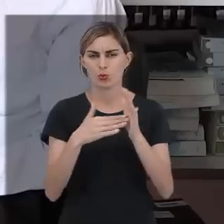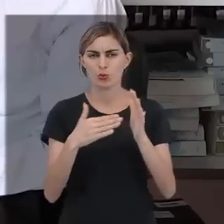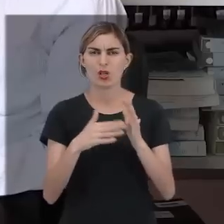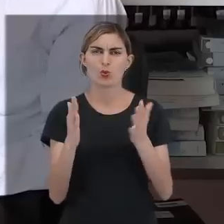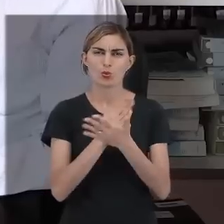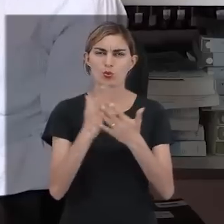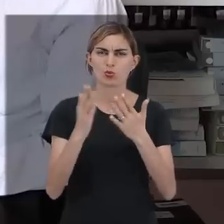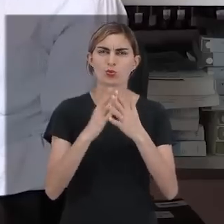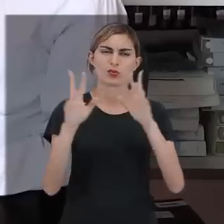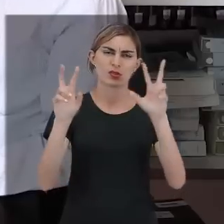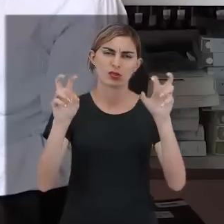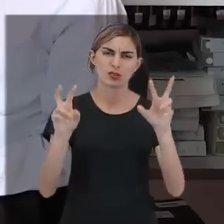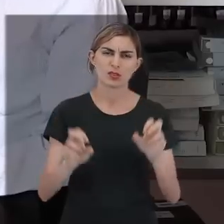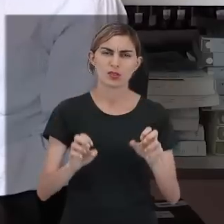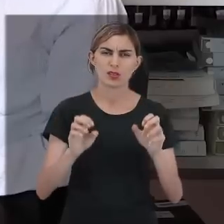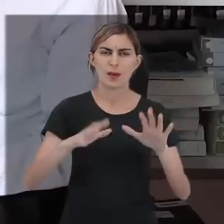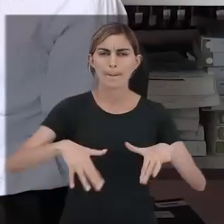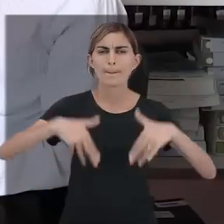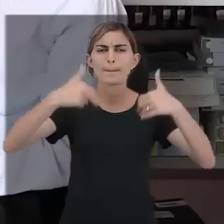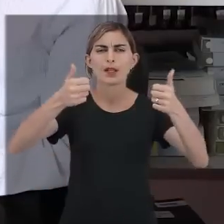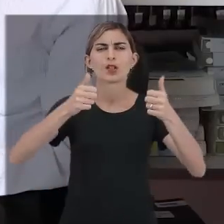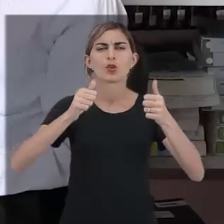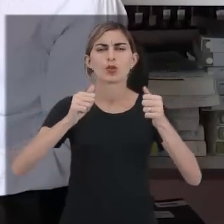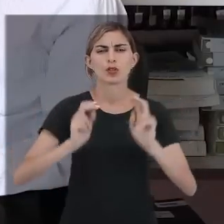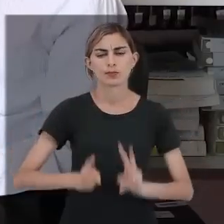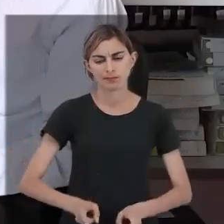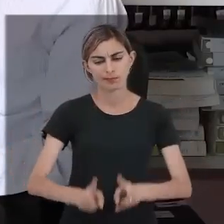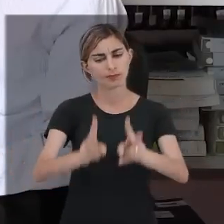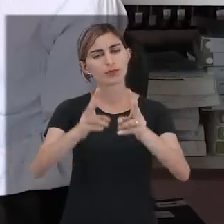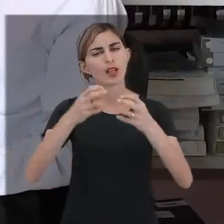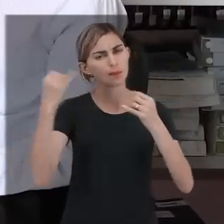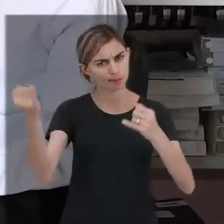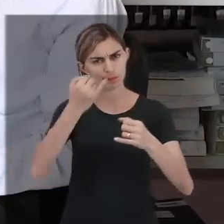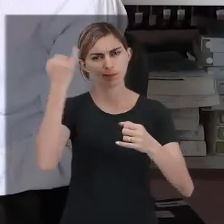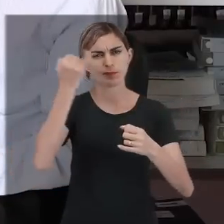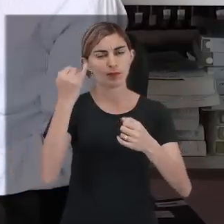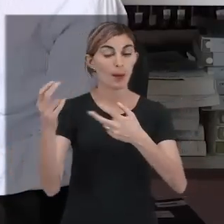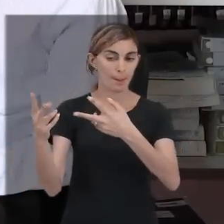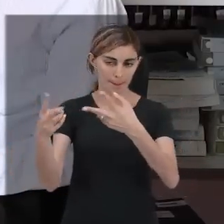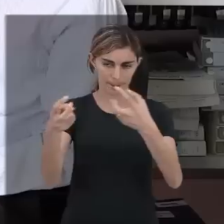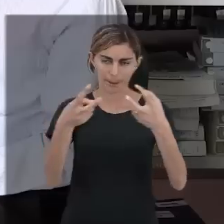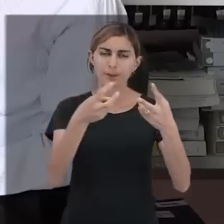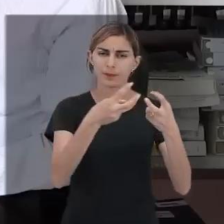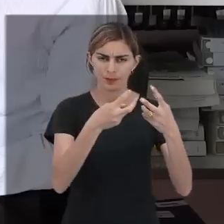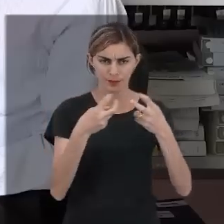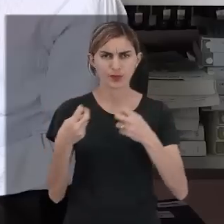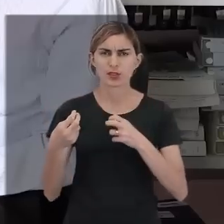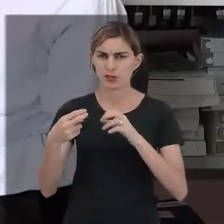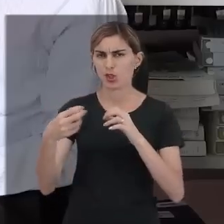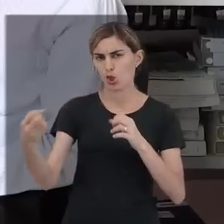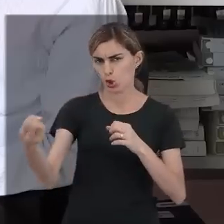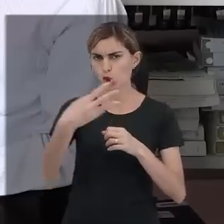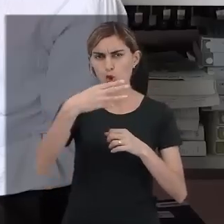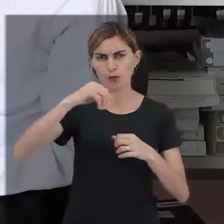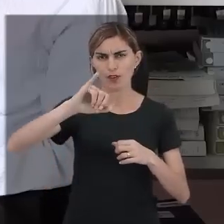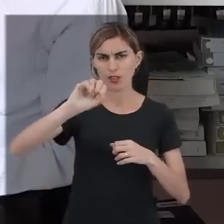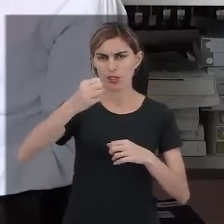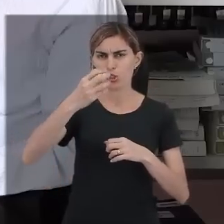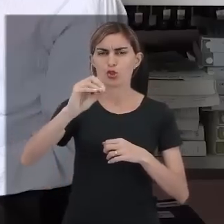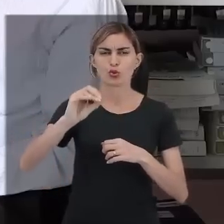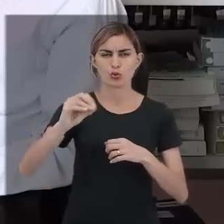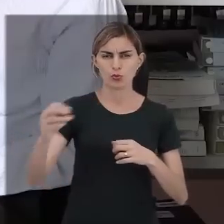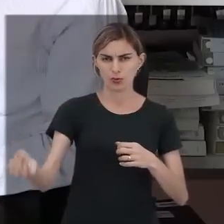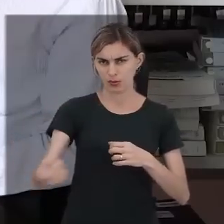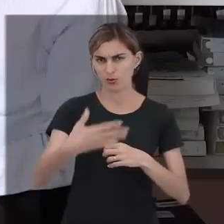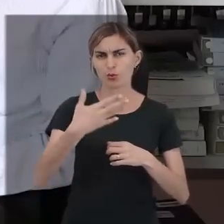Alguns termos, como, por exemplo, melhoria contínua é fundamental, mas percebeu-se na nova ISO, né, a versão mais atual,